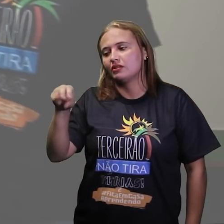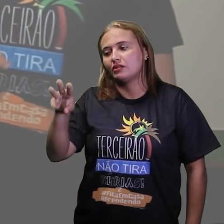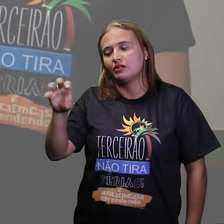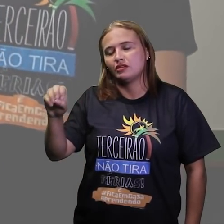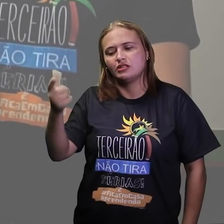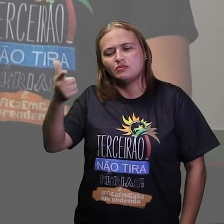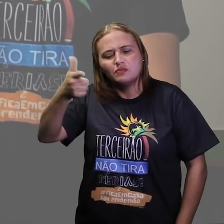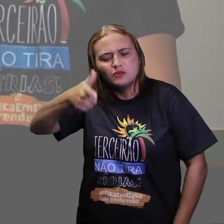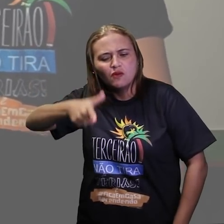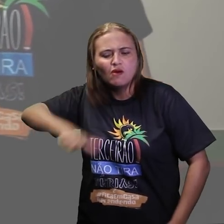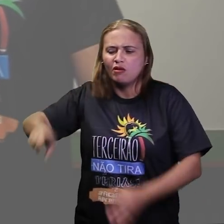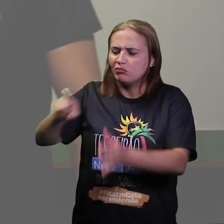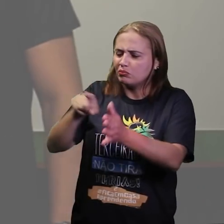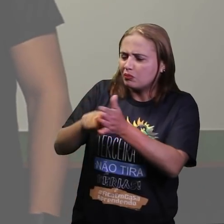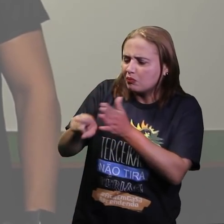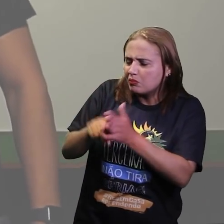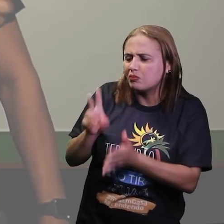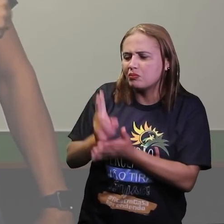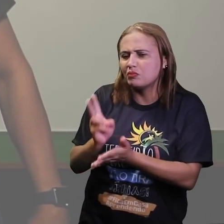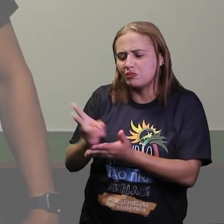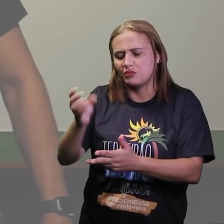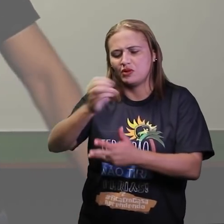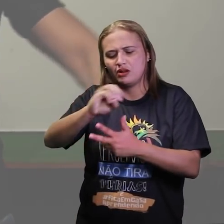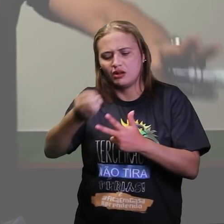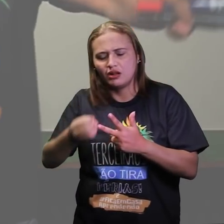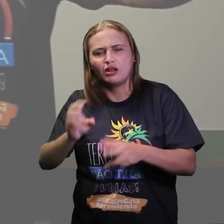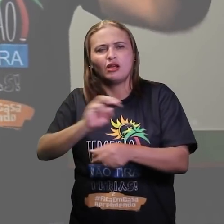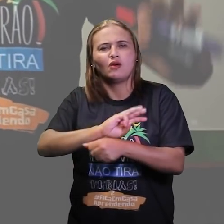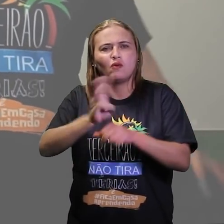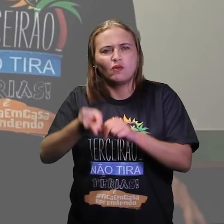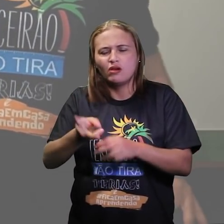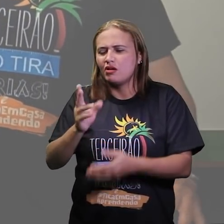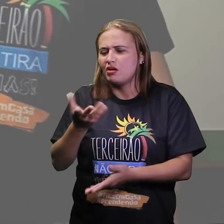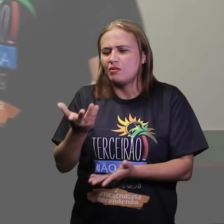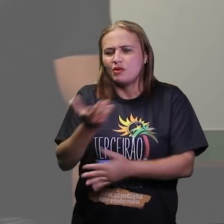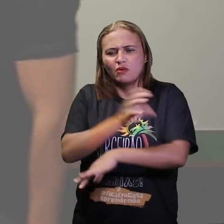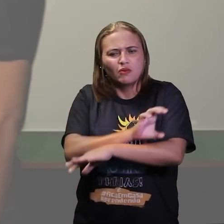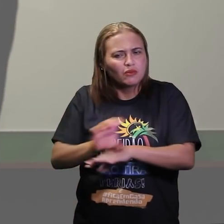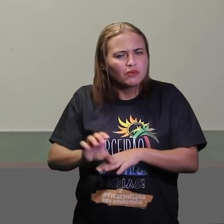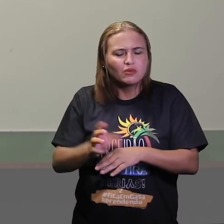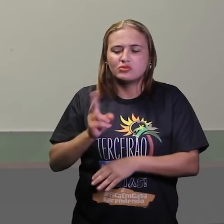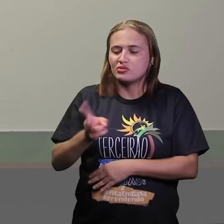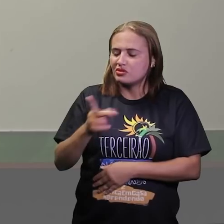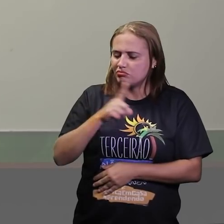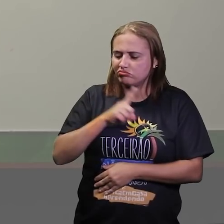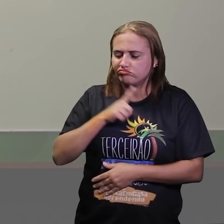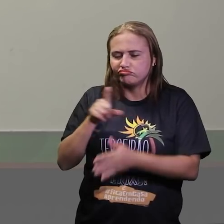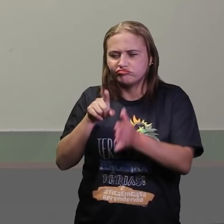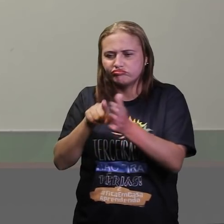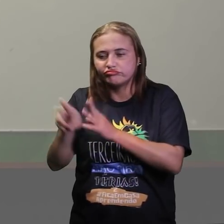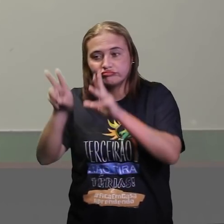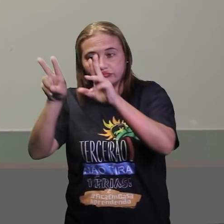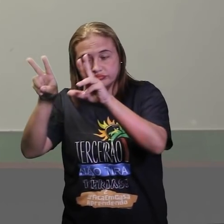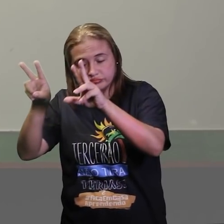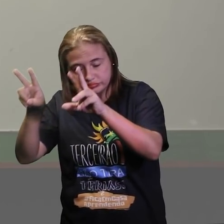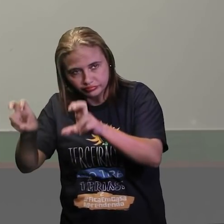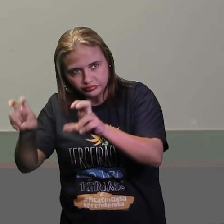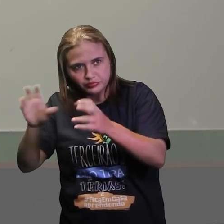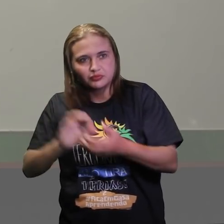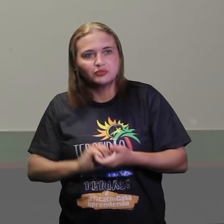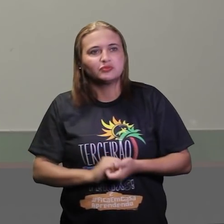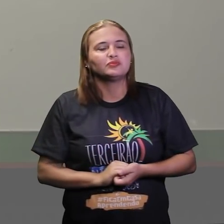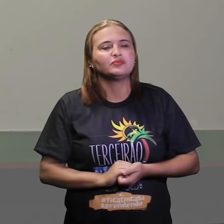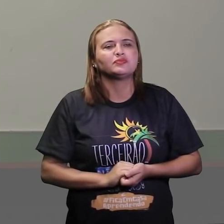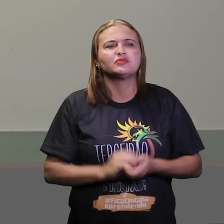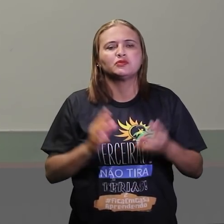provas de vestibular, quer seja o EMA, Enem, qualquer banca aí de concurso, aparece alguma coisa sobre esses caras que são muito famosos.